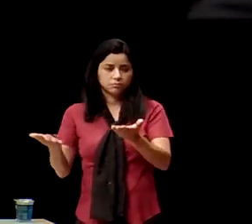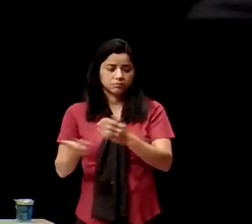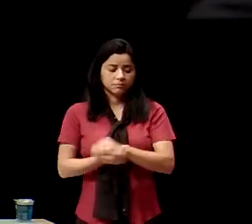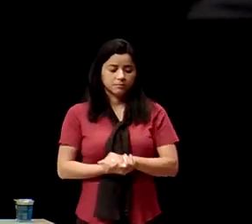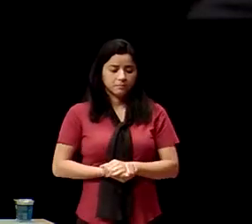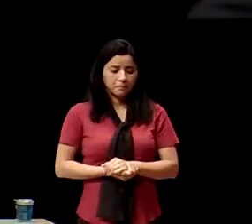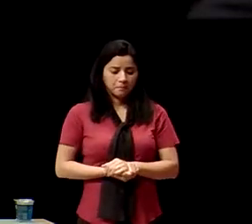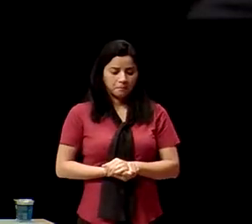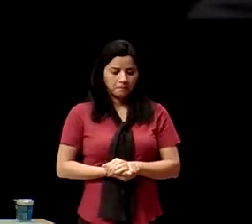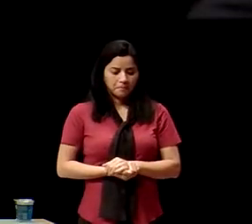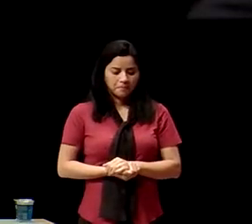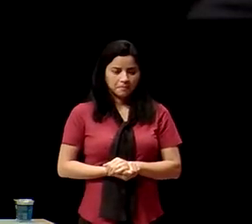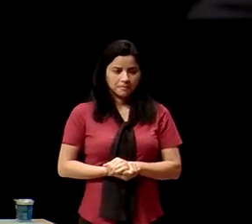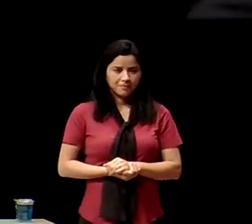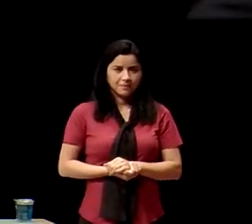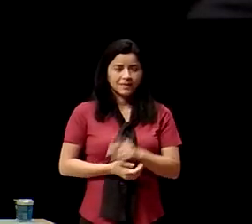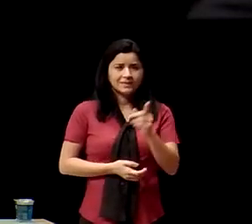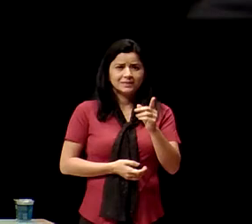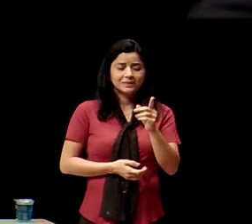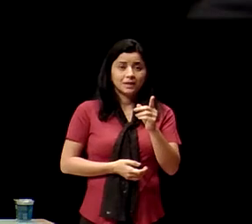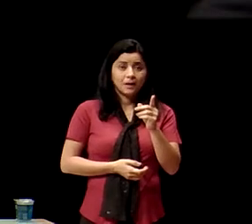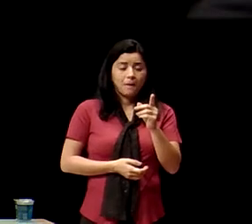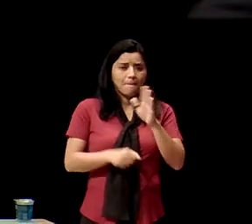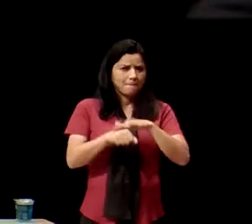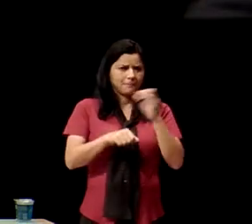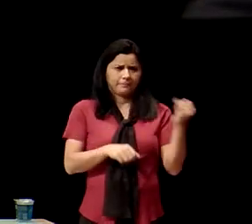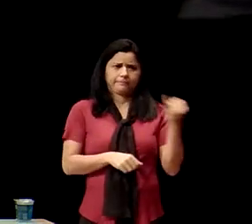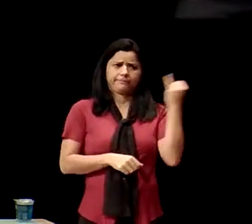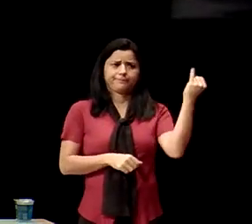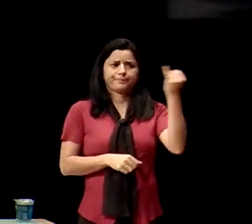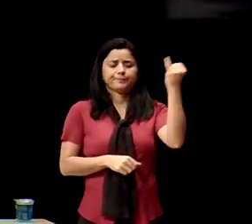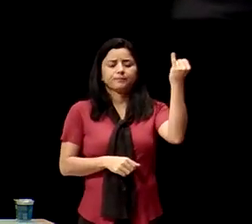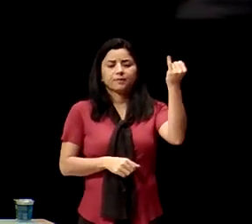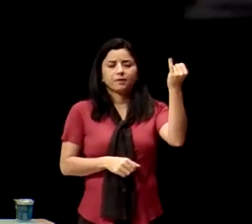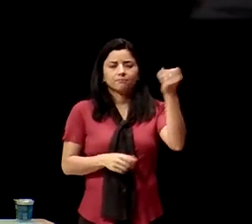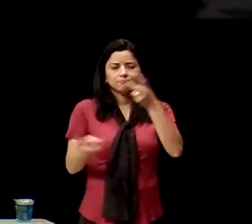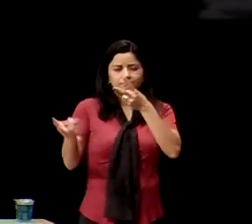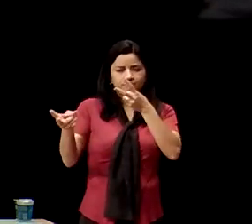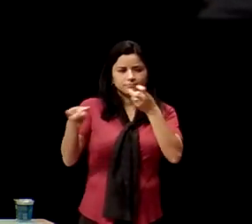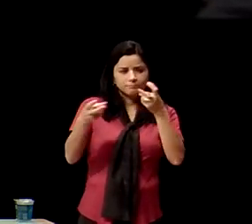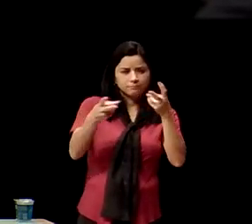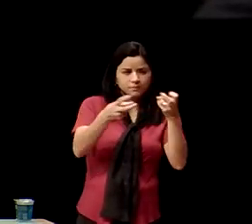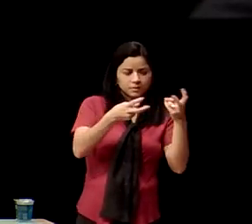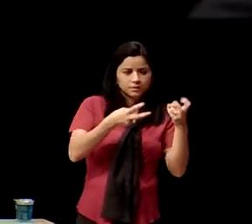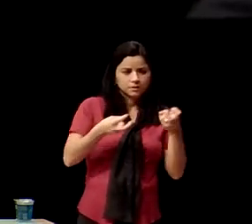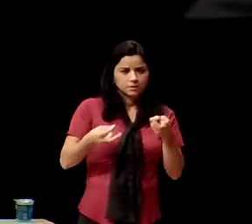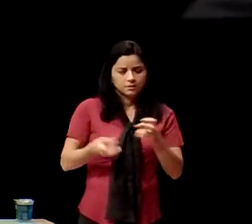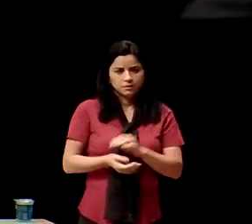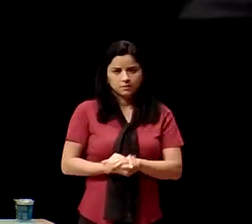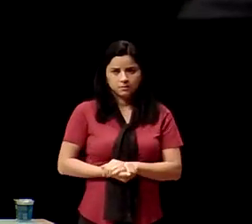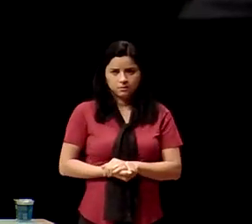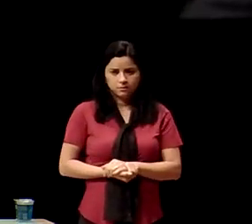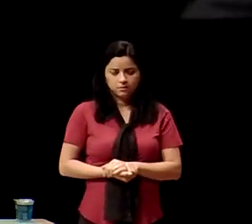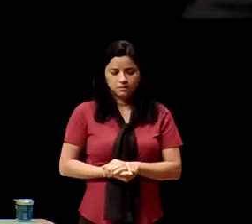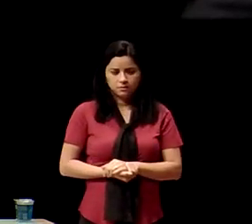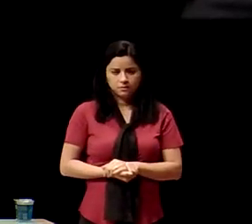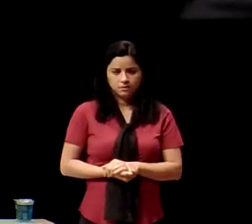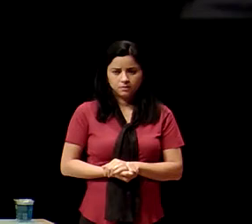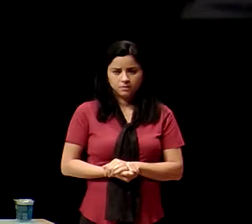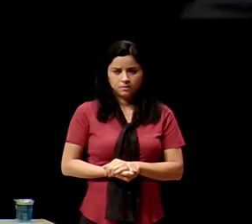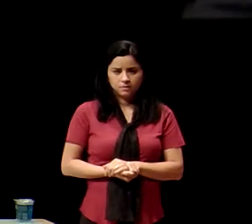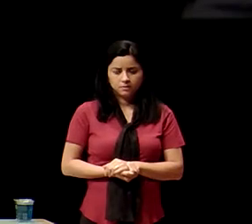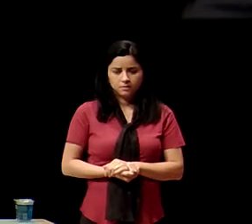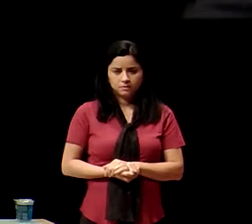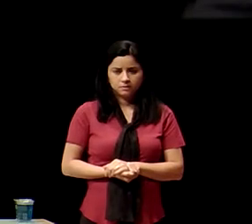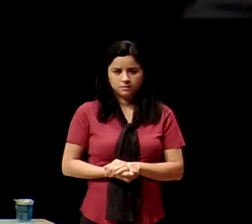be, o ponto fundamental parece ser, that social pedagogy can be understood either